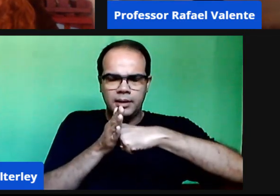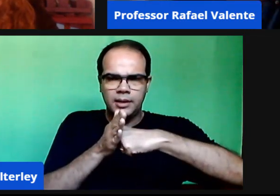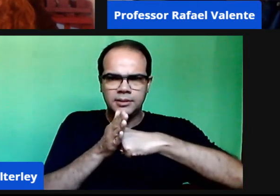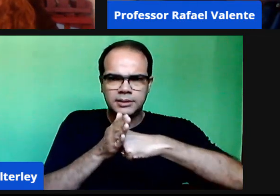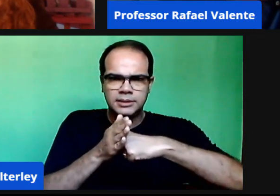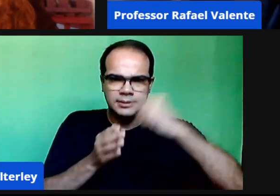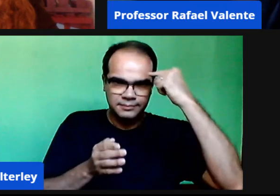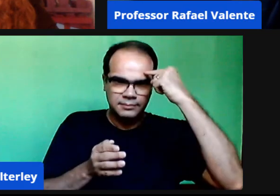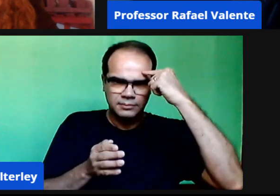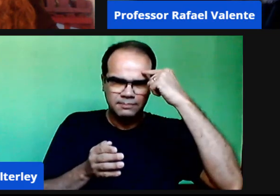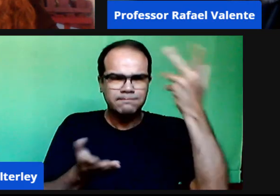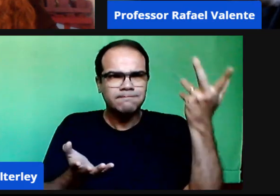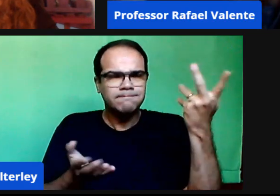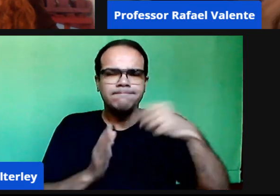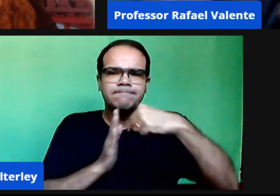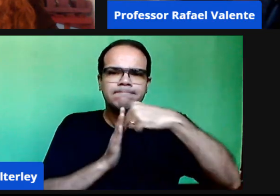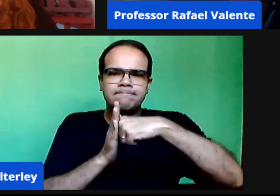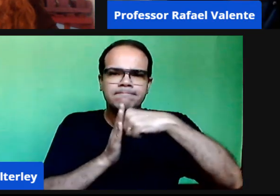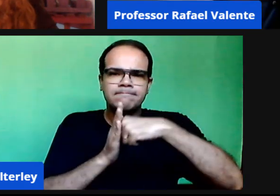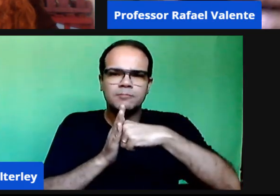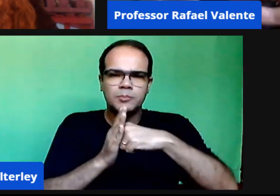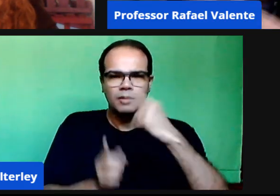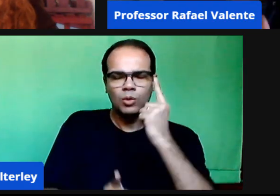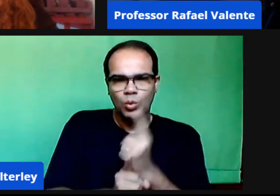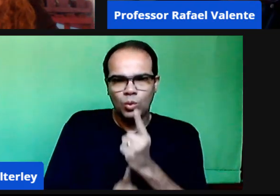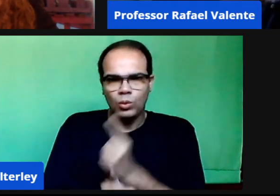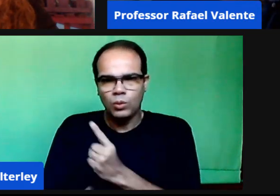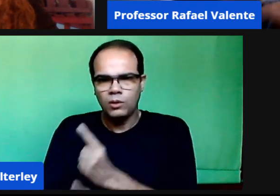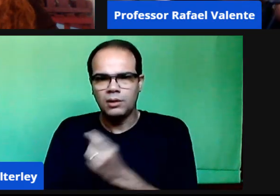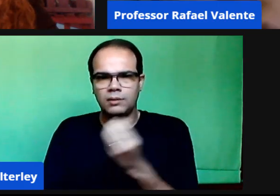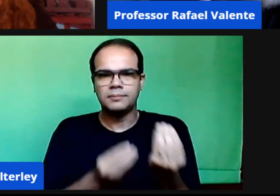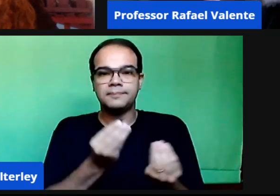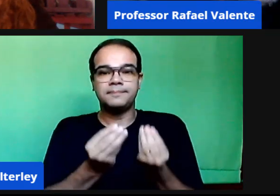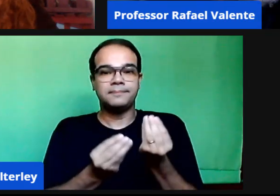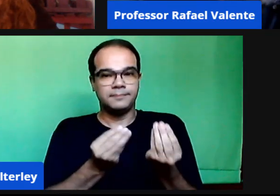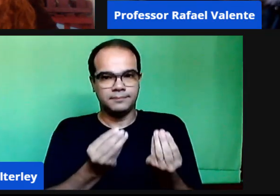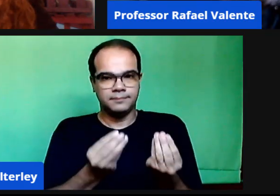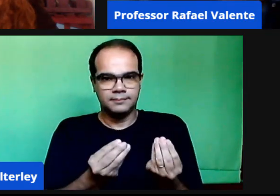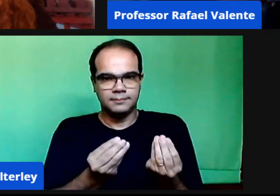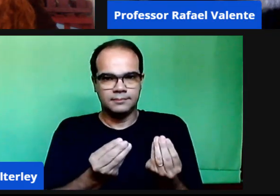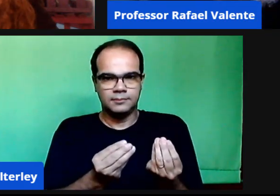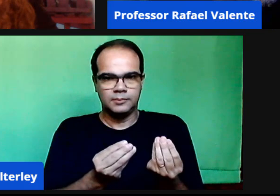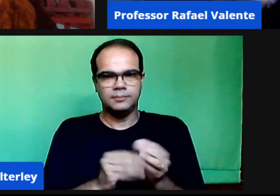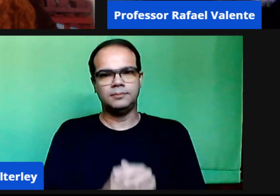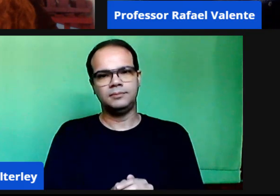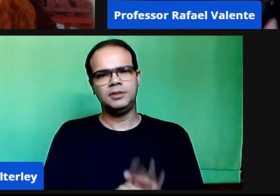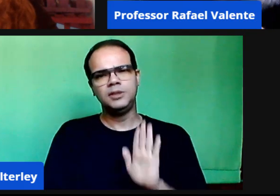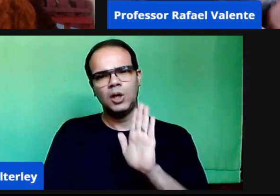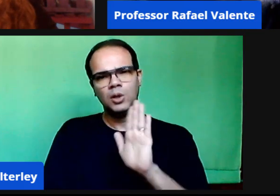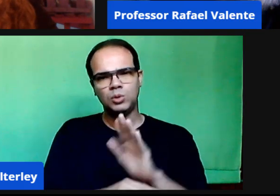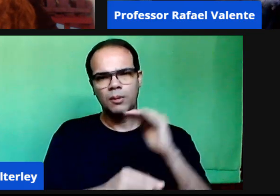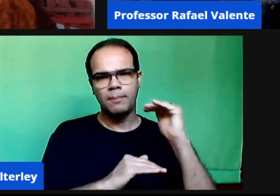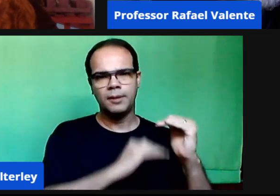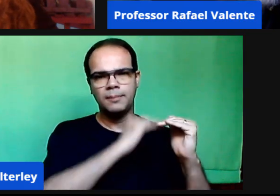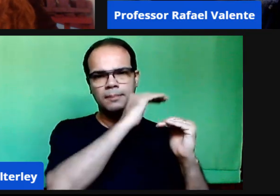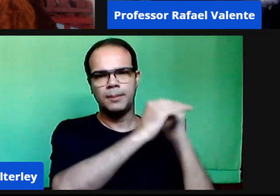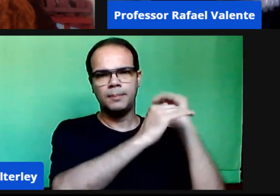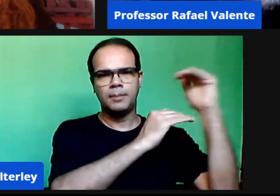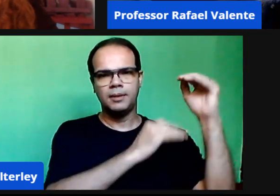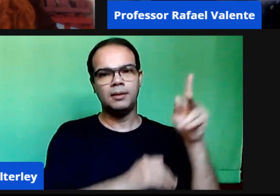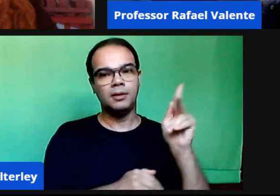não somente como uma ferramenta pedagógica, mas para um alicerce aí da nossa construção